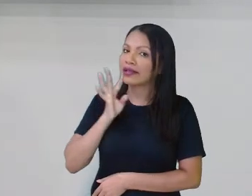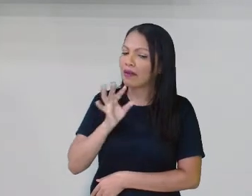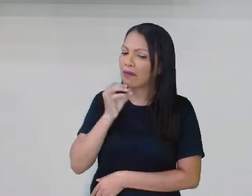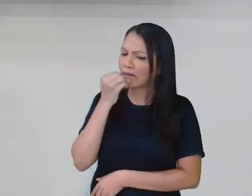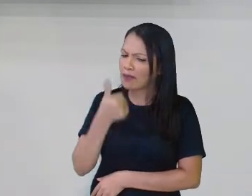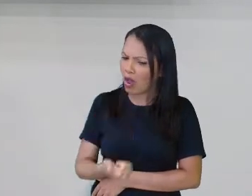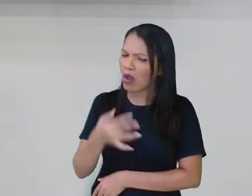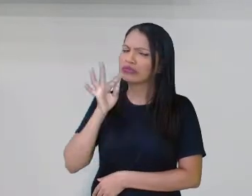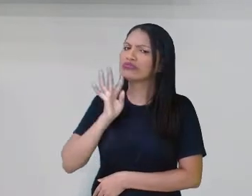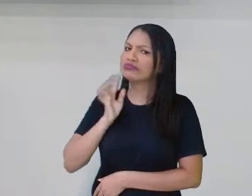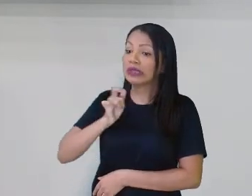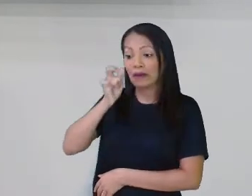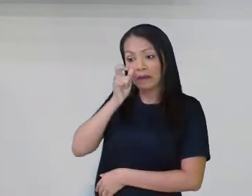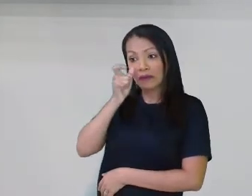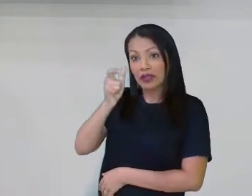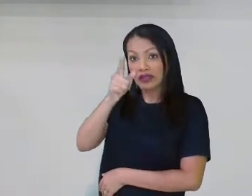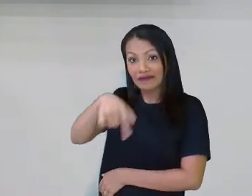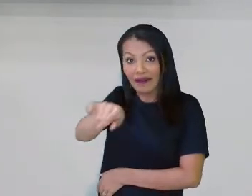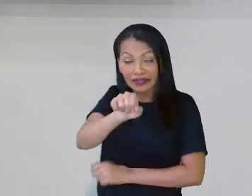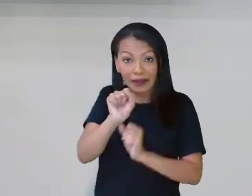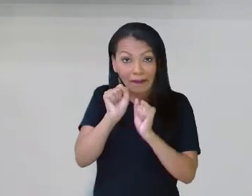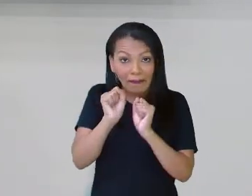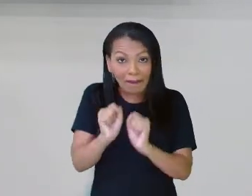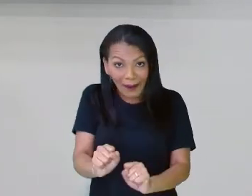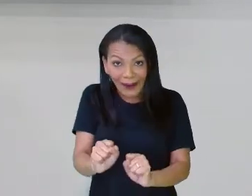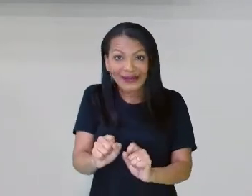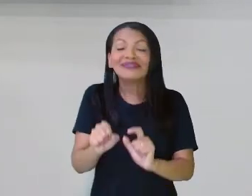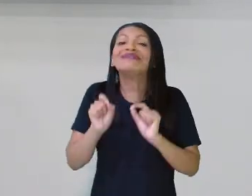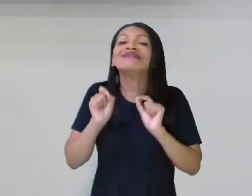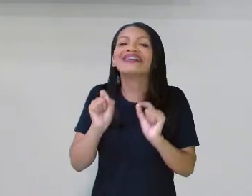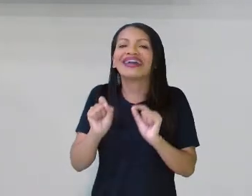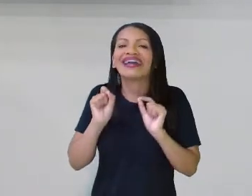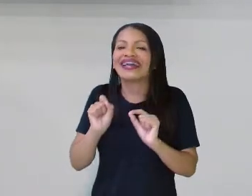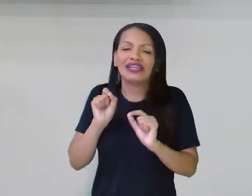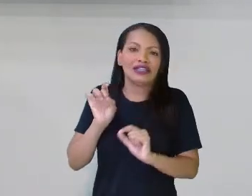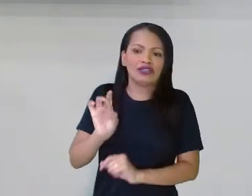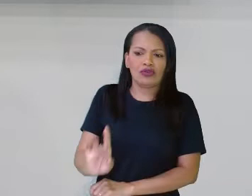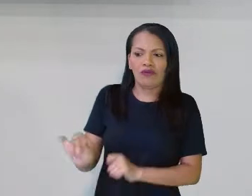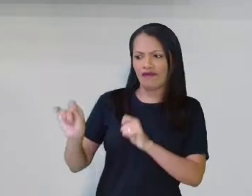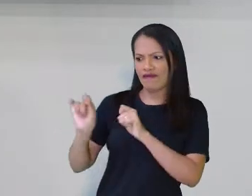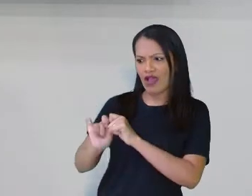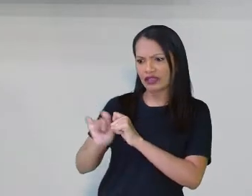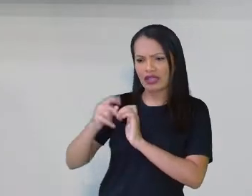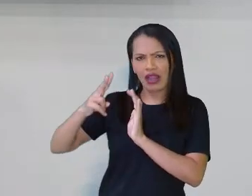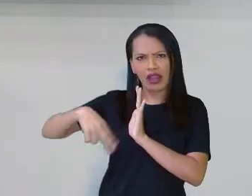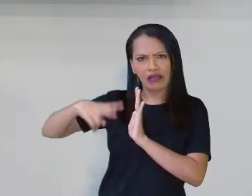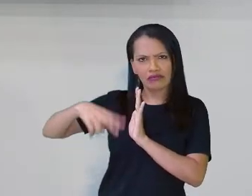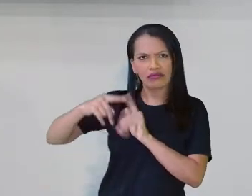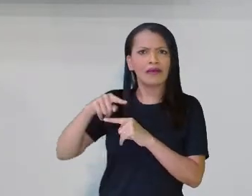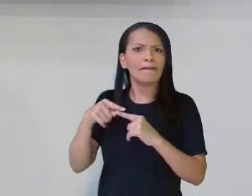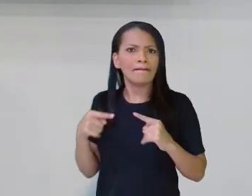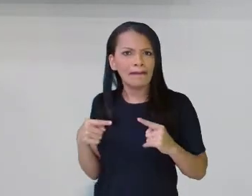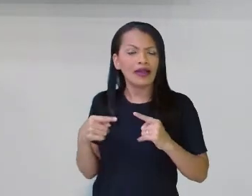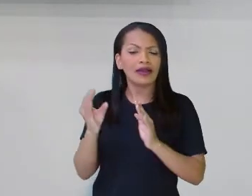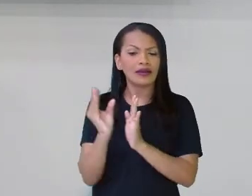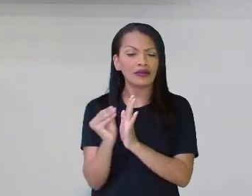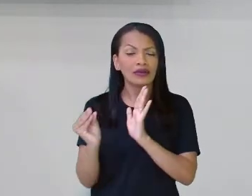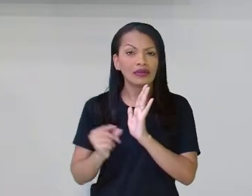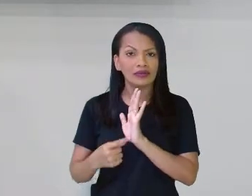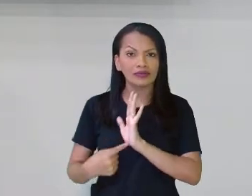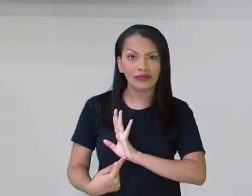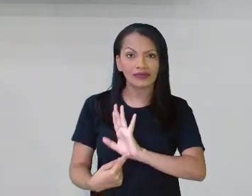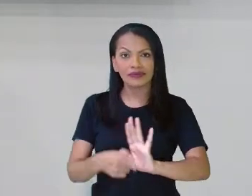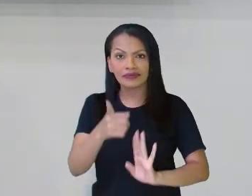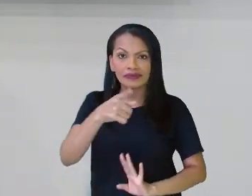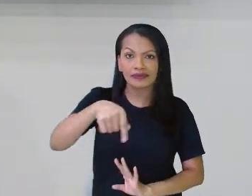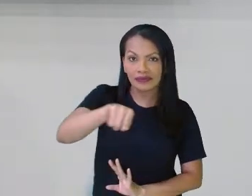interessante, gente, e vocês vão poder não só fazer a leitura desse conteúdo que eu vou trazer aqui